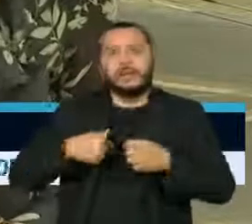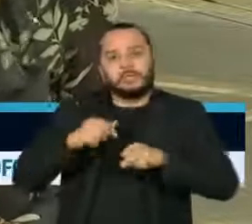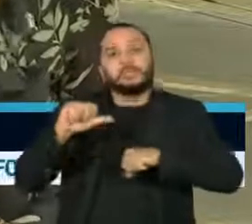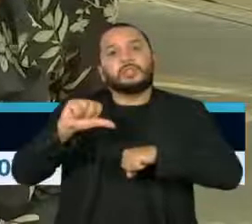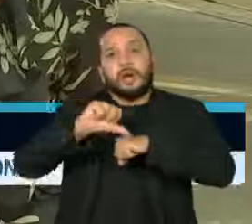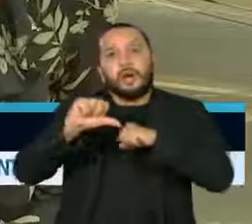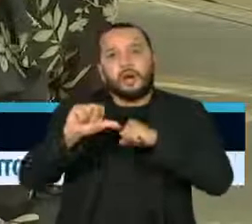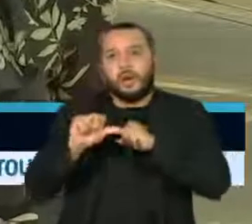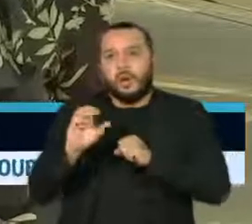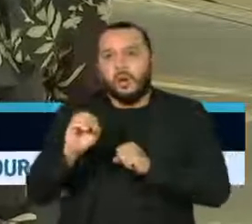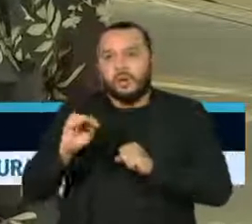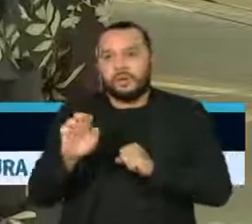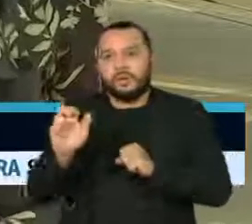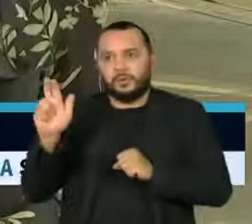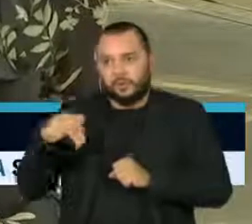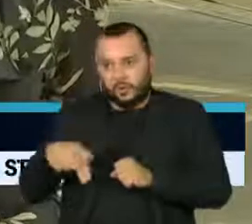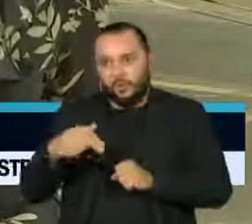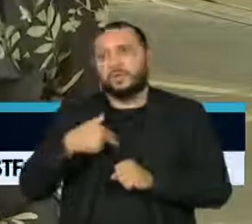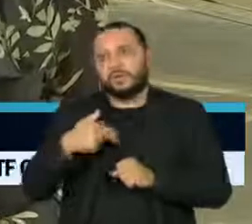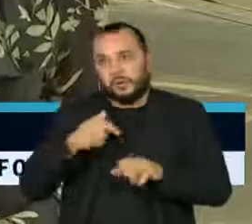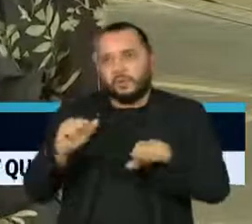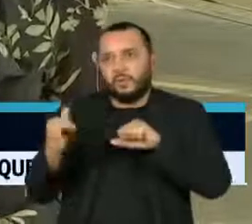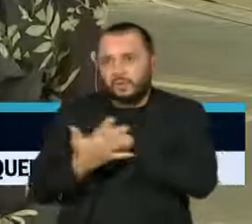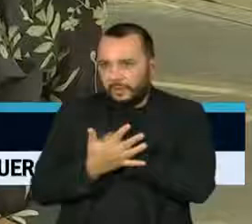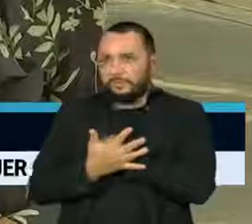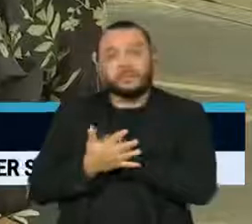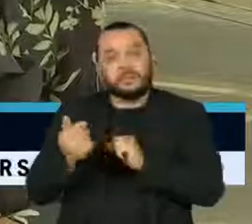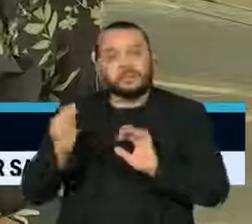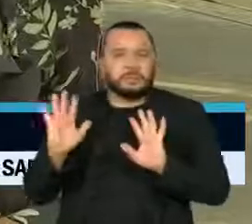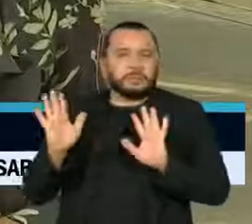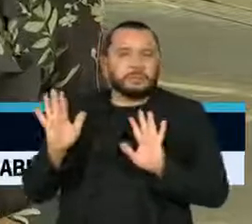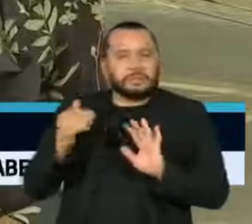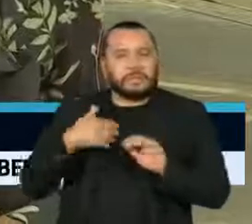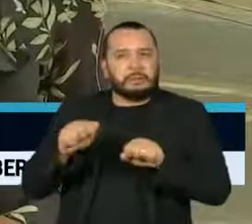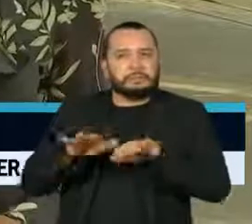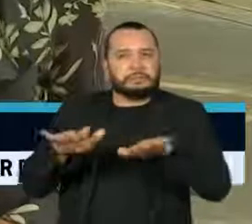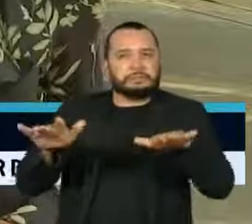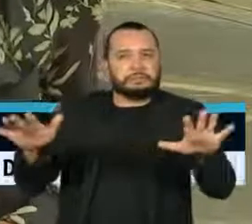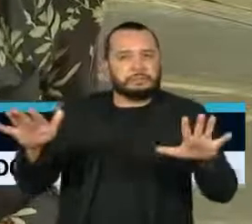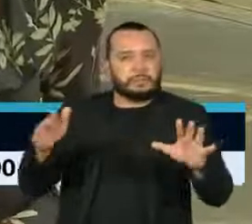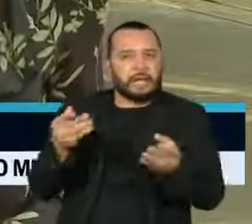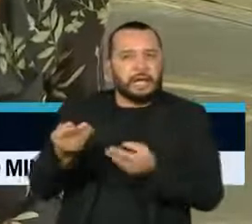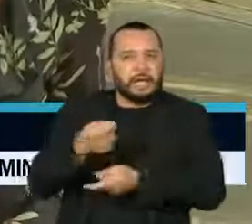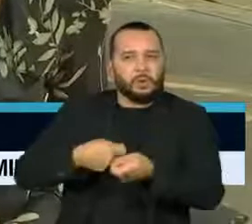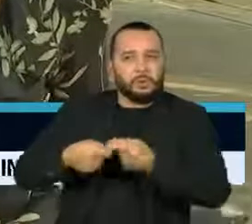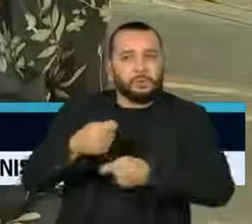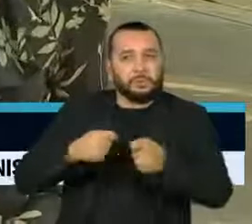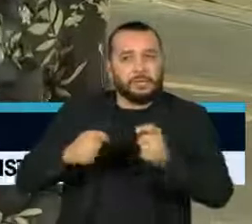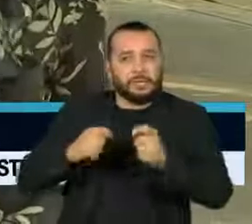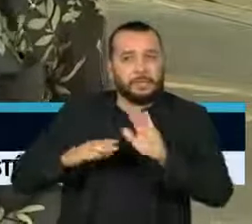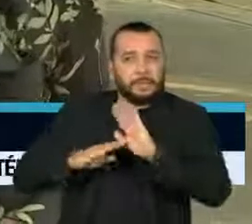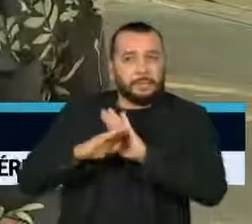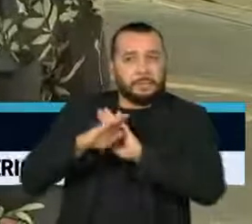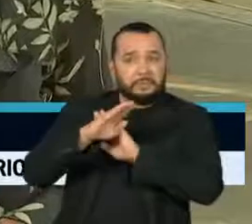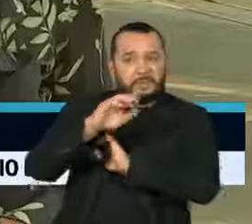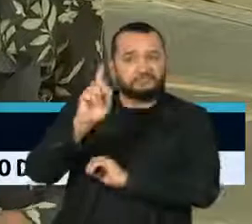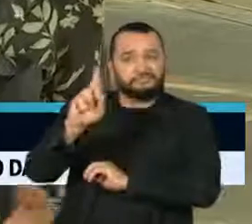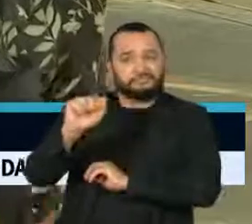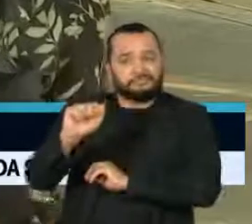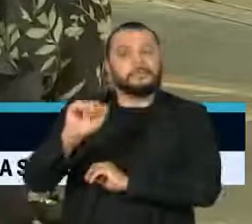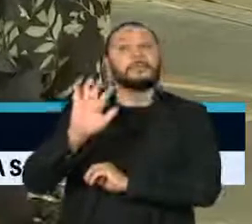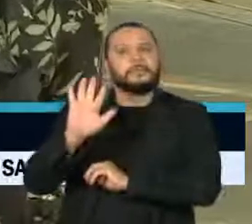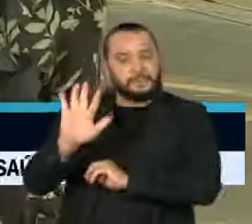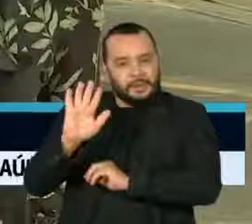as incertezas quanto à recuperação da economia no mundo. Isso derrubou as cotações do barril de petróleo